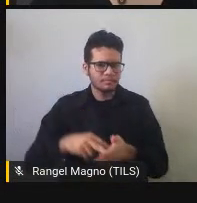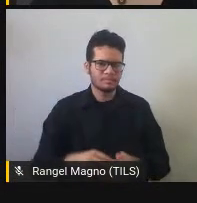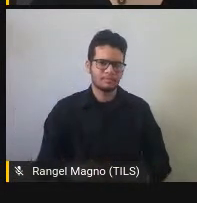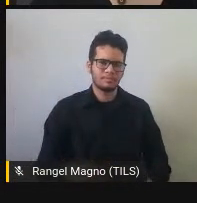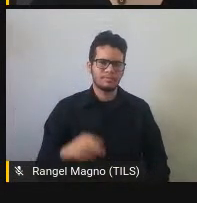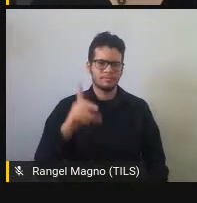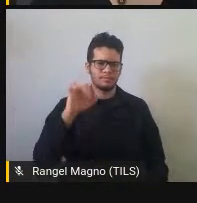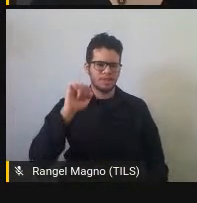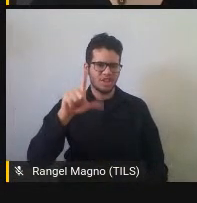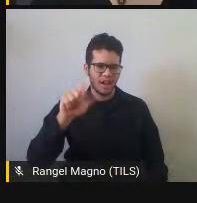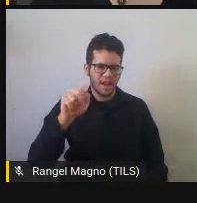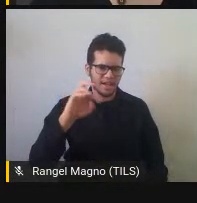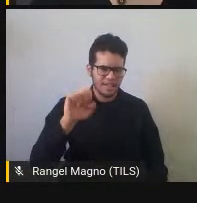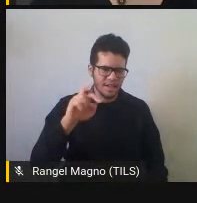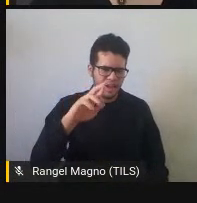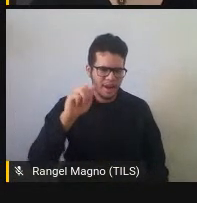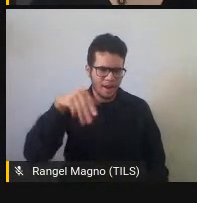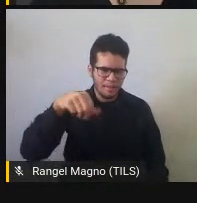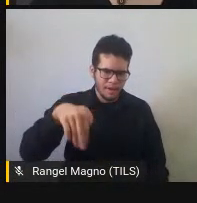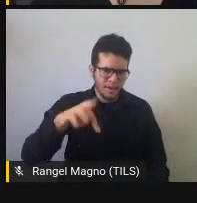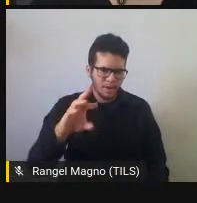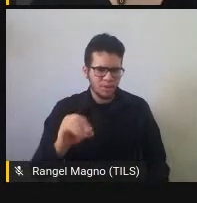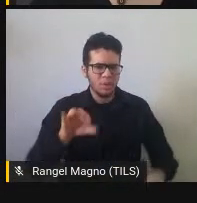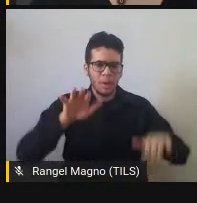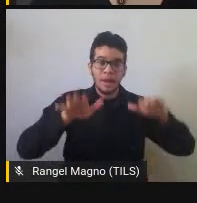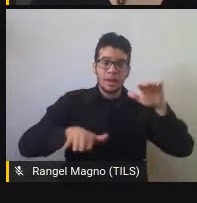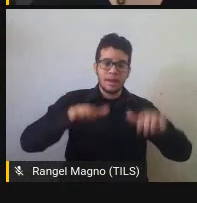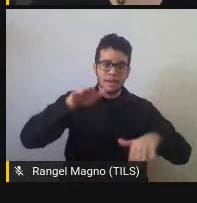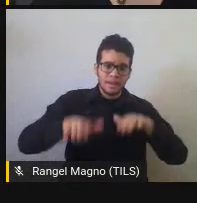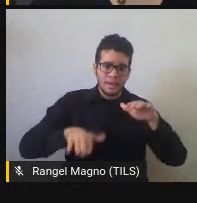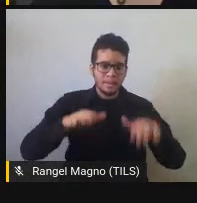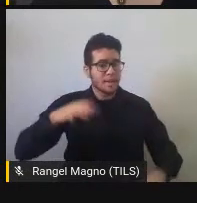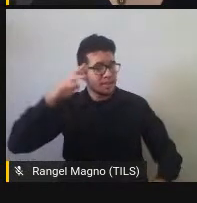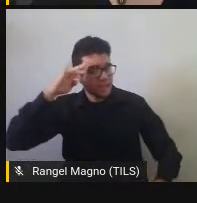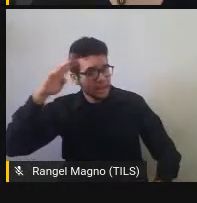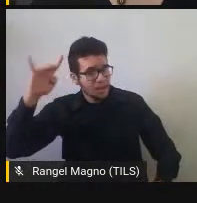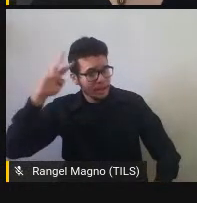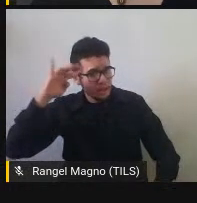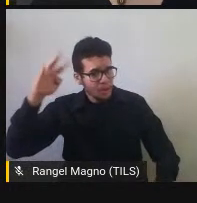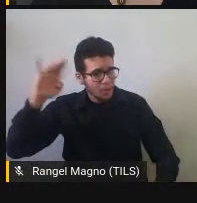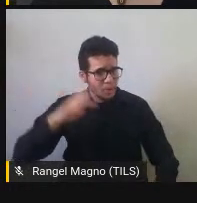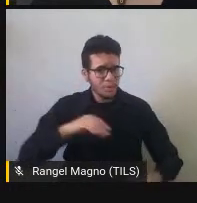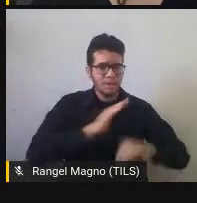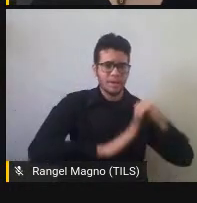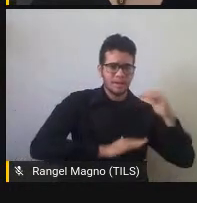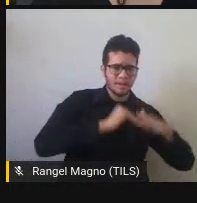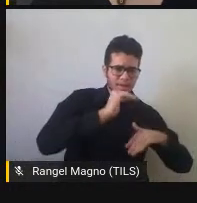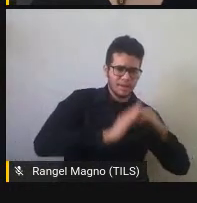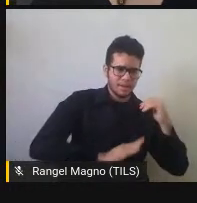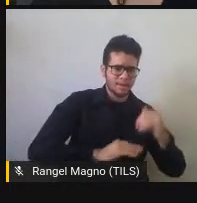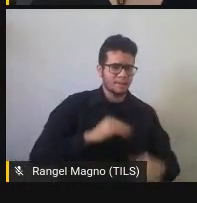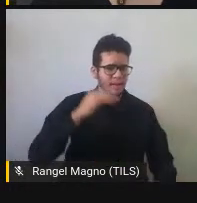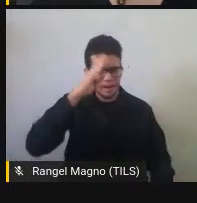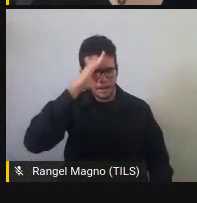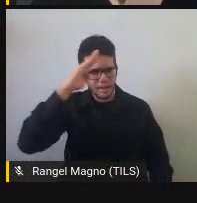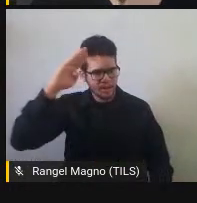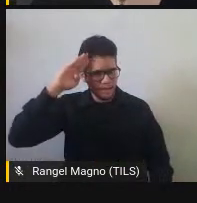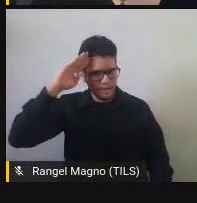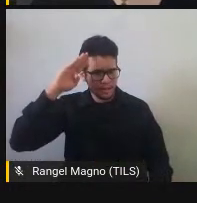dilaceramento dos quais dependem tanto o gestuário das teorias quanto a permanência das qualificações acadêmicas